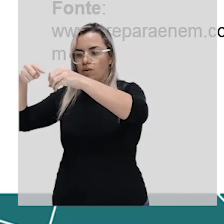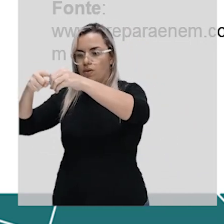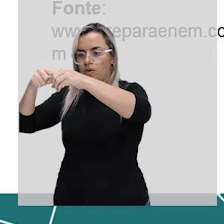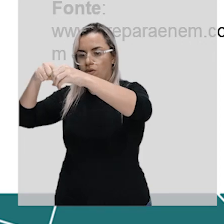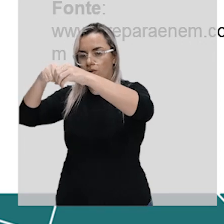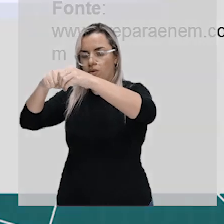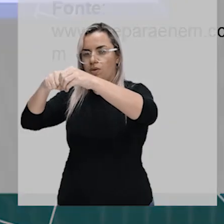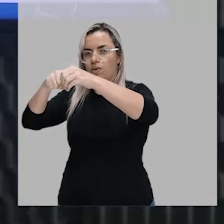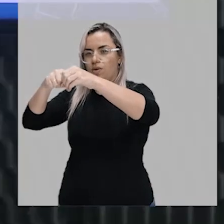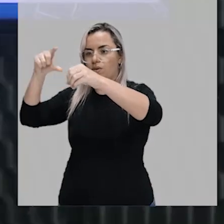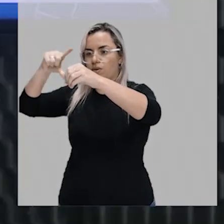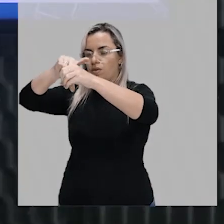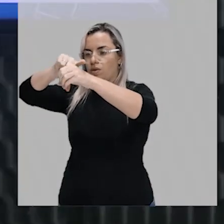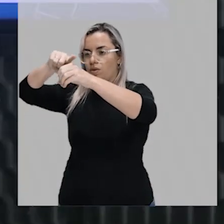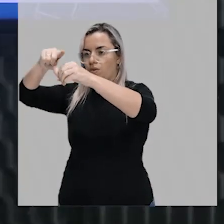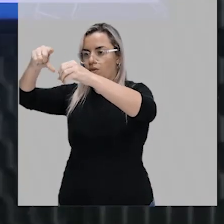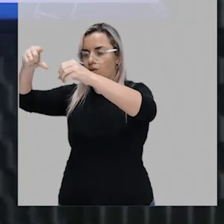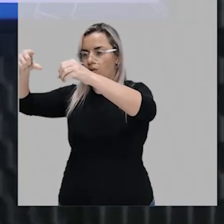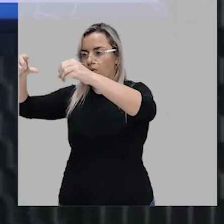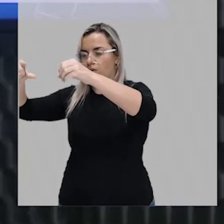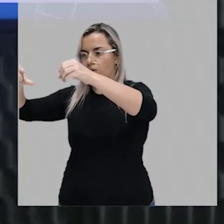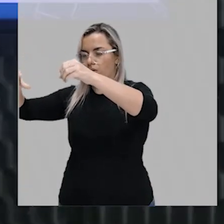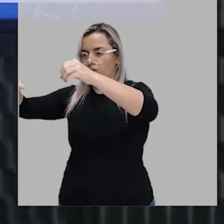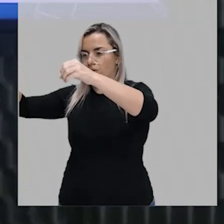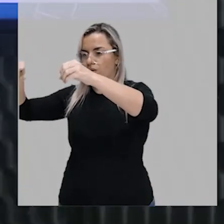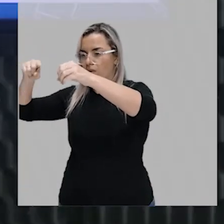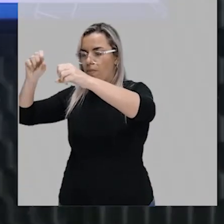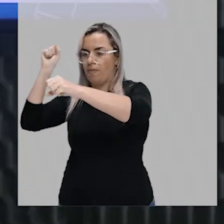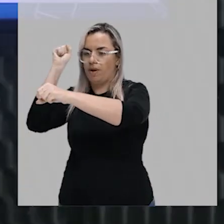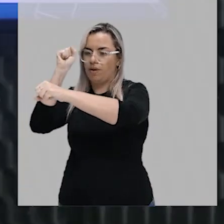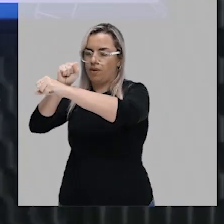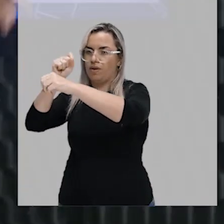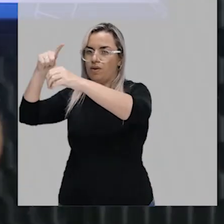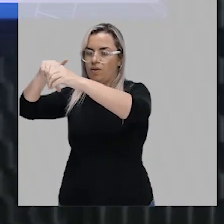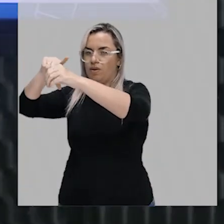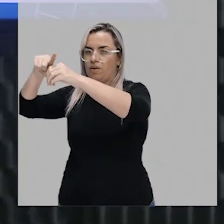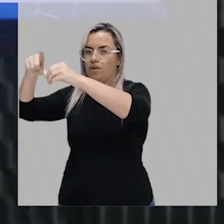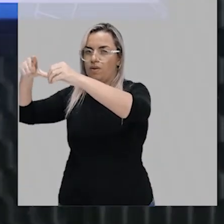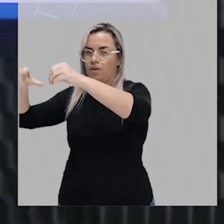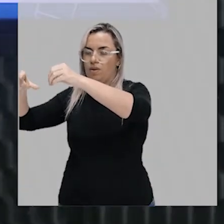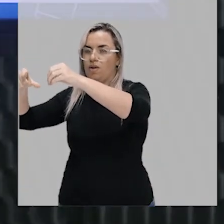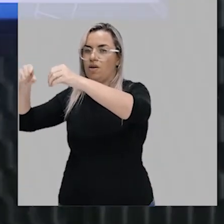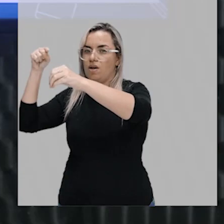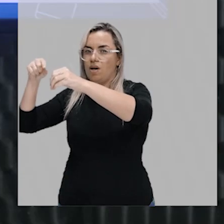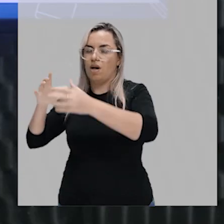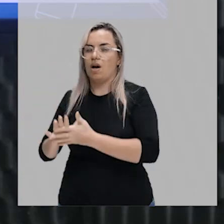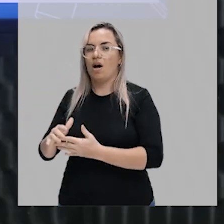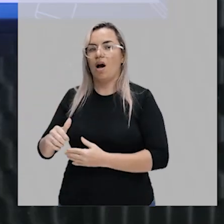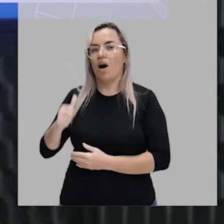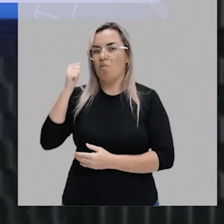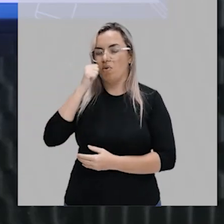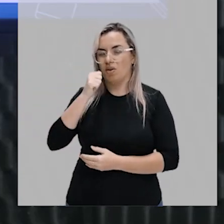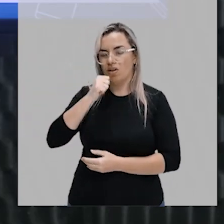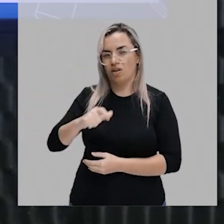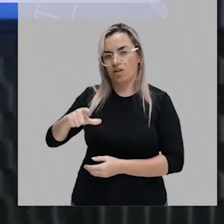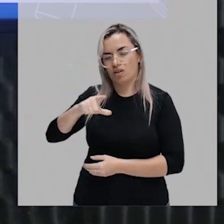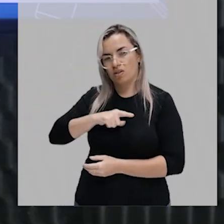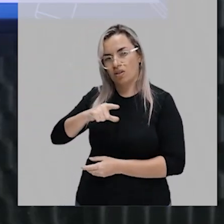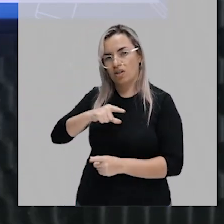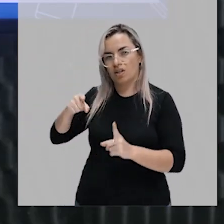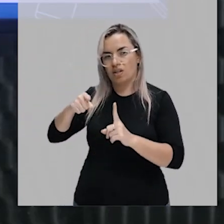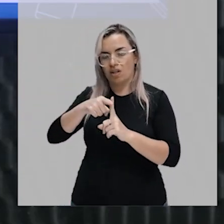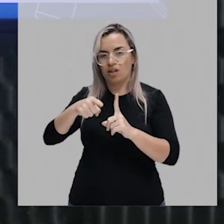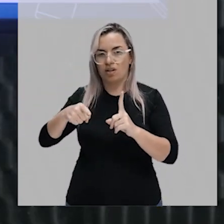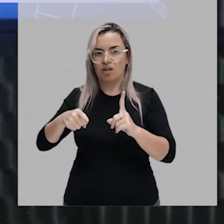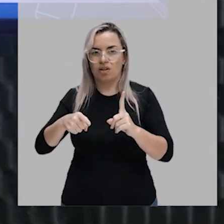bebê aqui nessa região da tuba uterina, a mulher ela pode ter uma gravidez de alto risco, chamada de gravidez